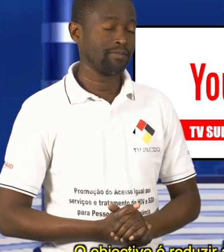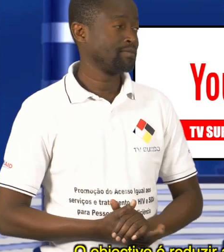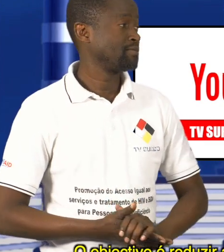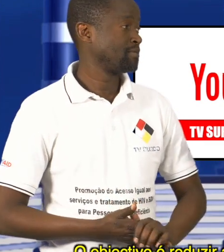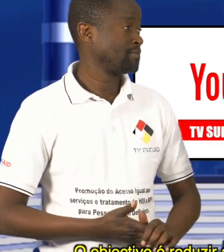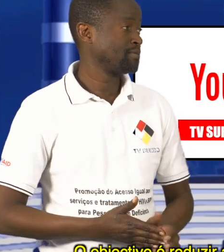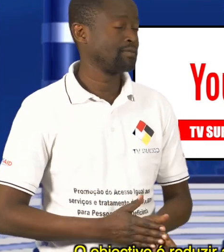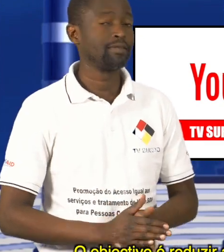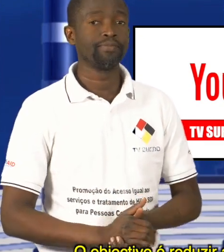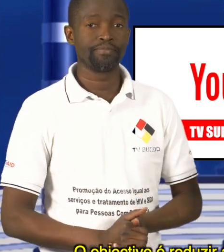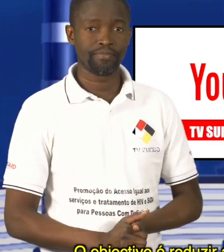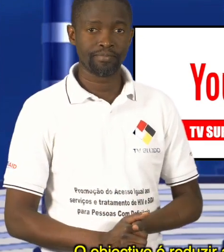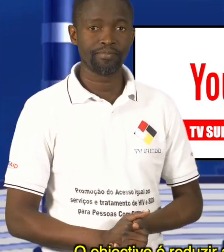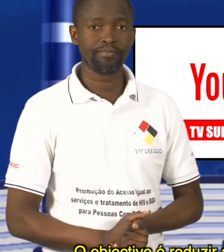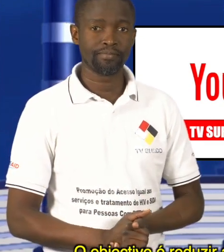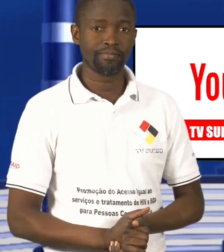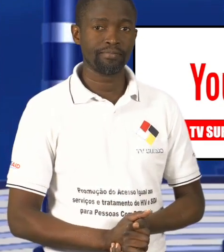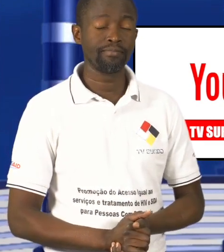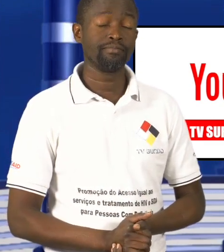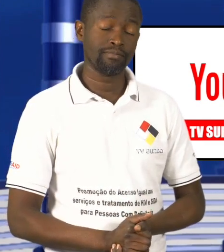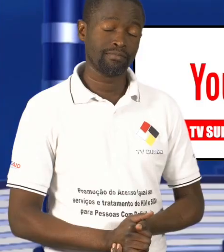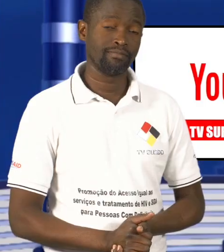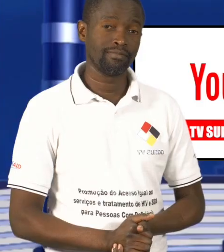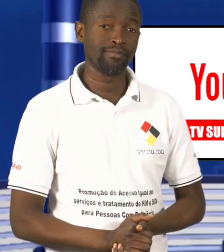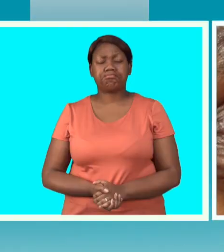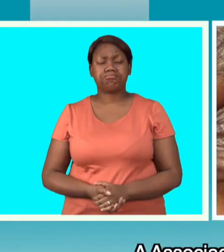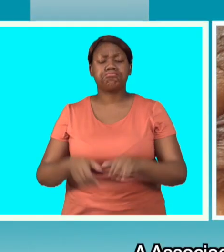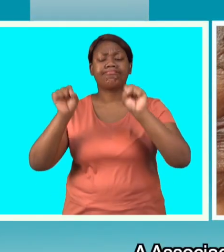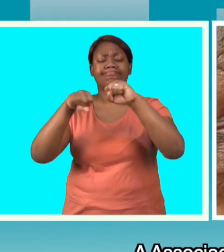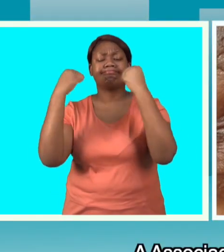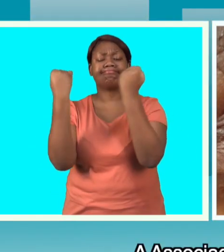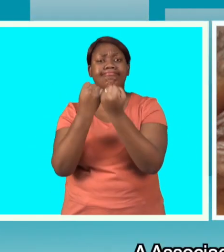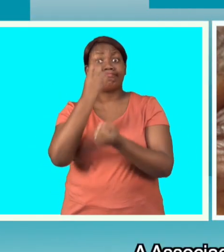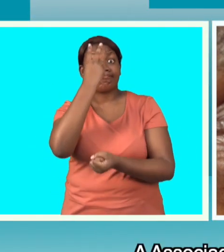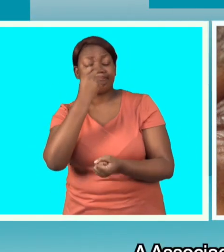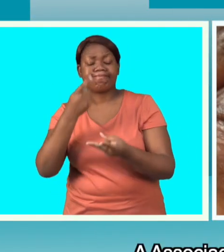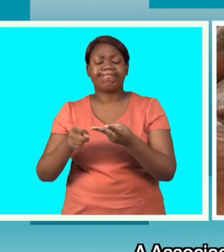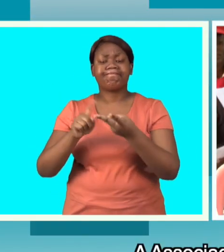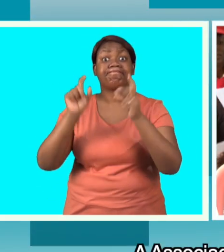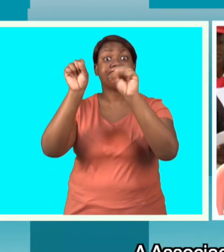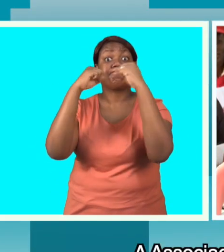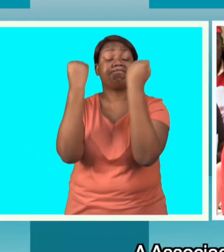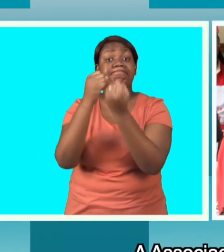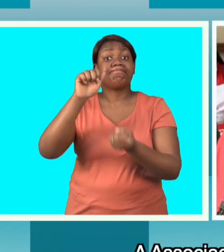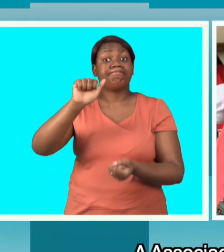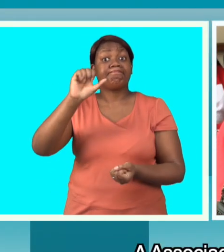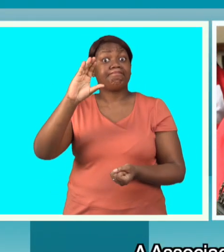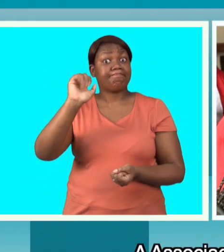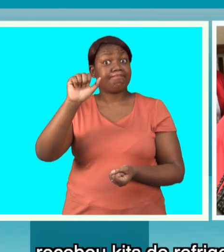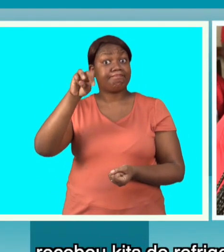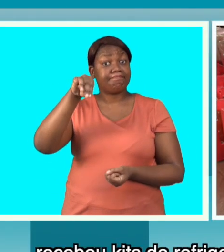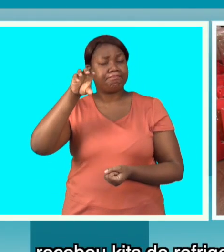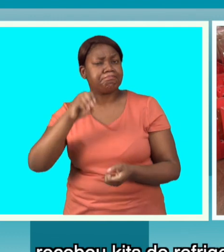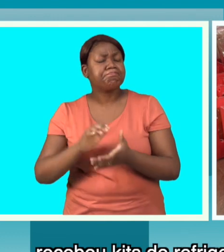financeira de mulheres membros daquela associação. A Associação dos Cegos e Ambíobos de Moçambique, a Acamo,